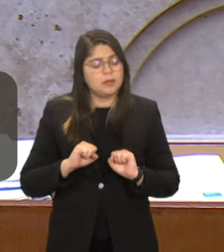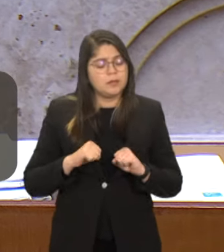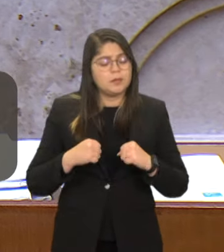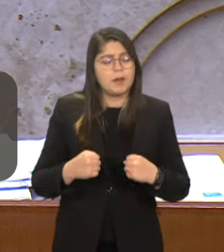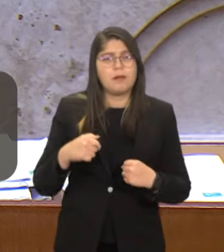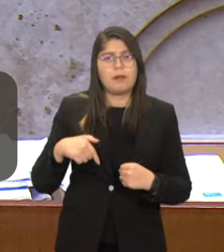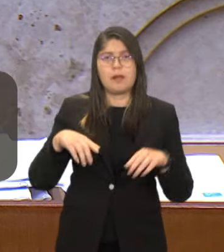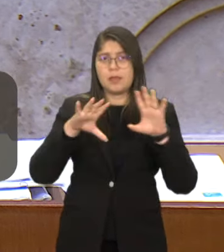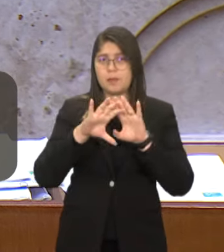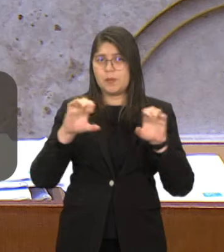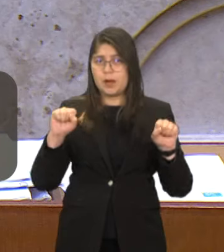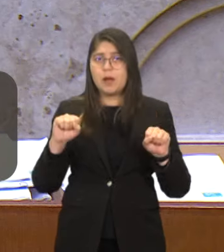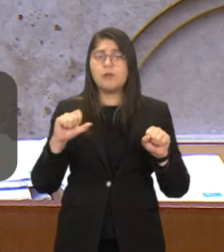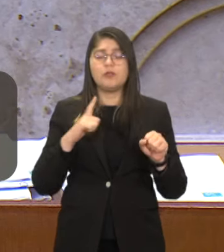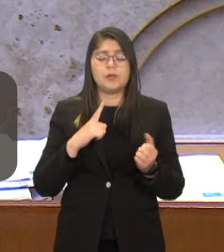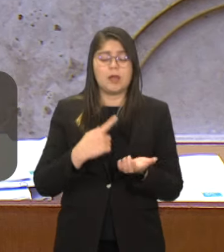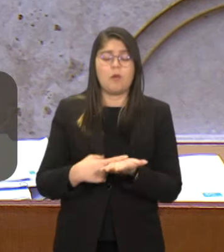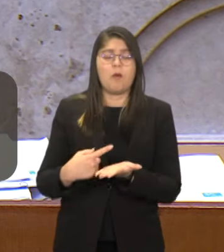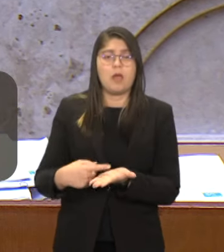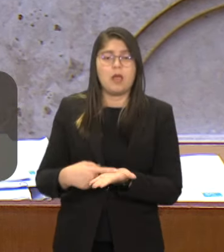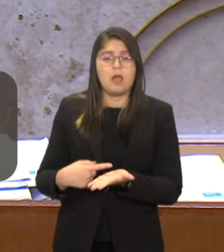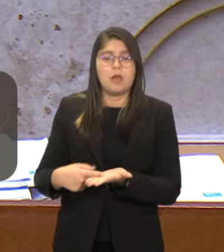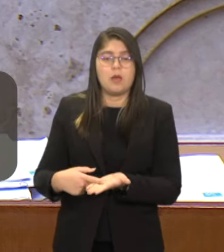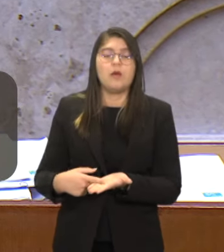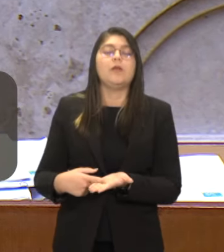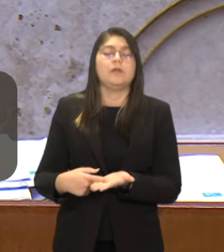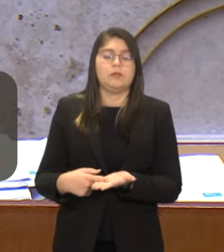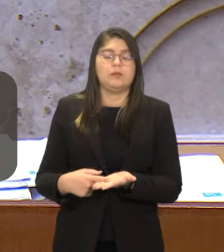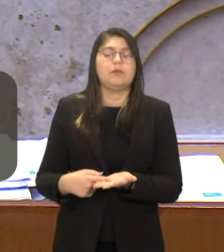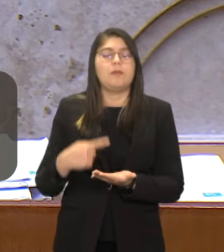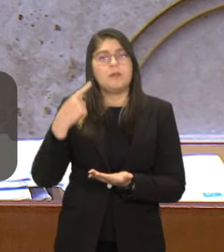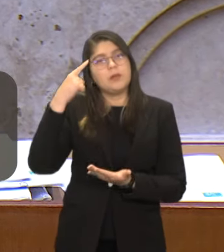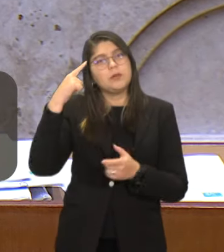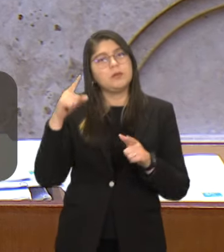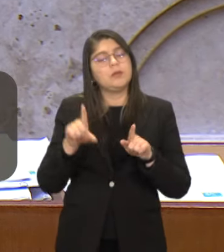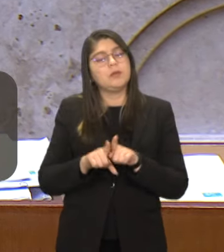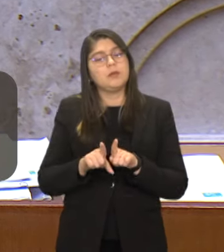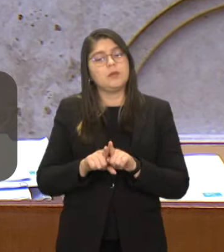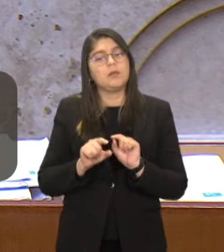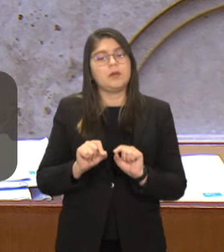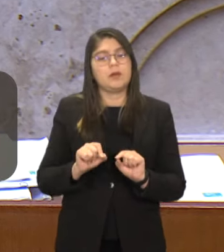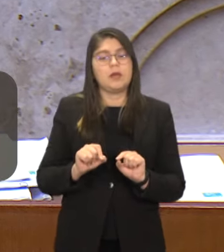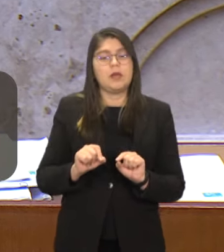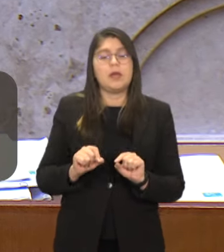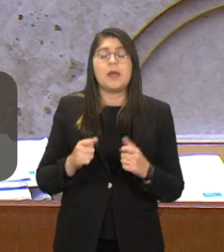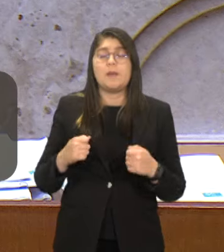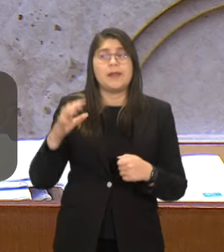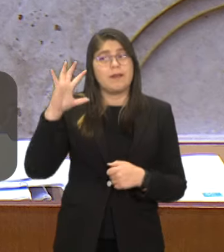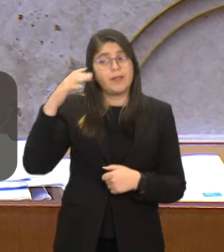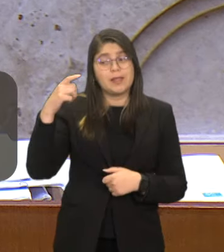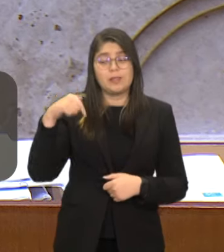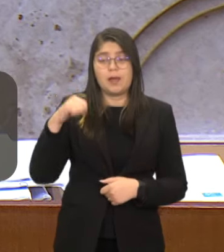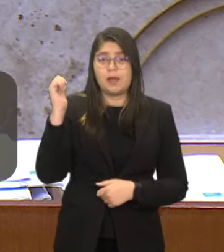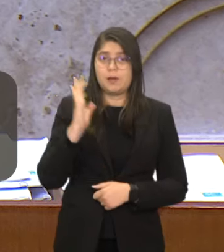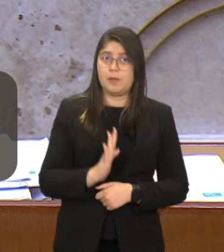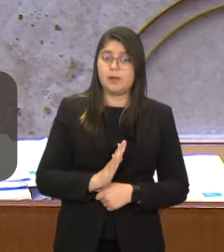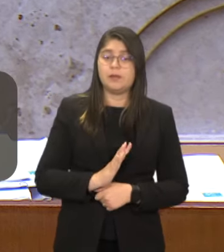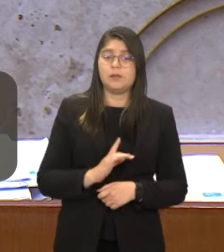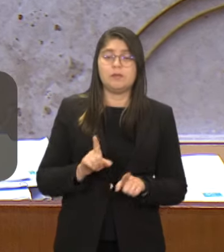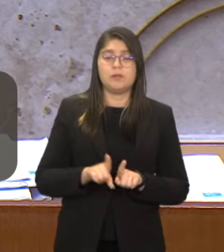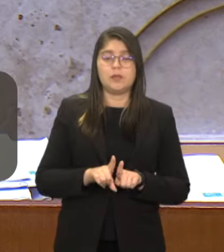na realização do acordo teve em conta, por evidente, que o caso fosse decidido no Brasil, a